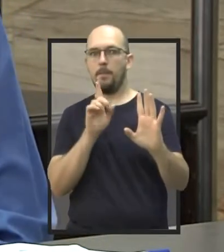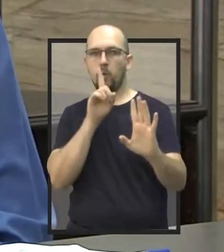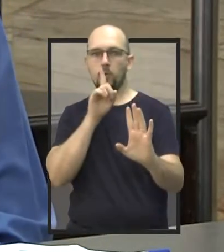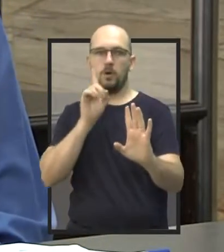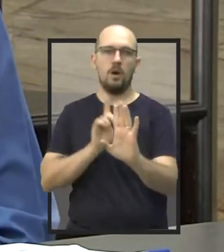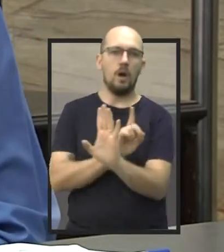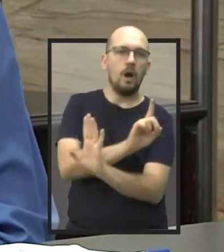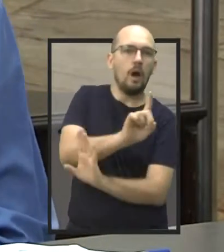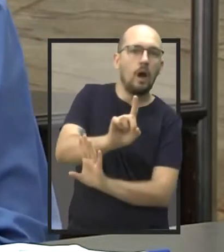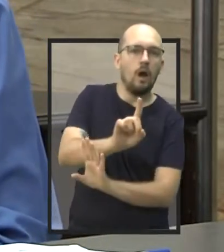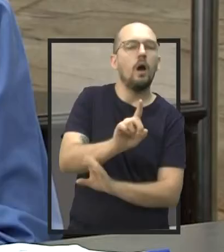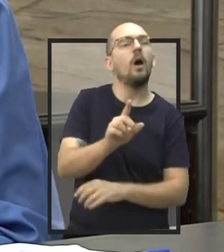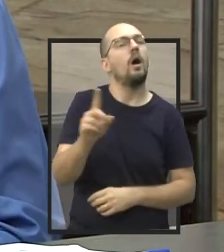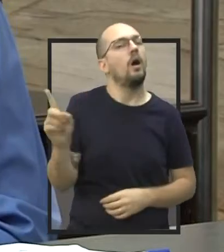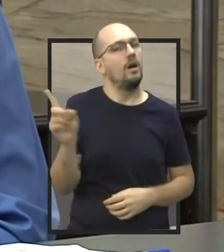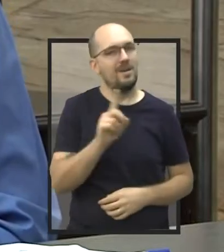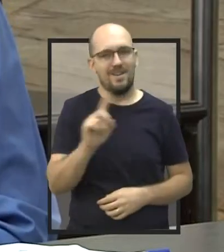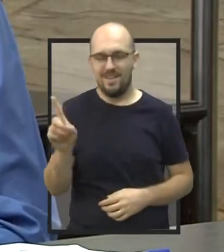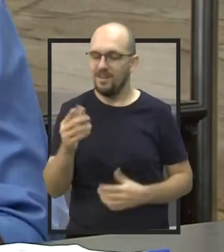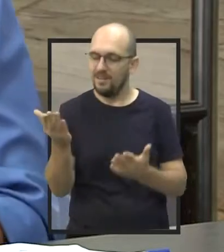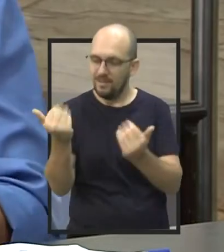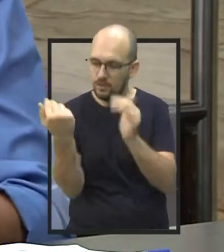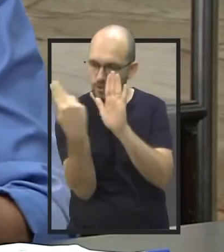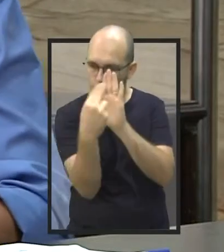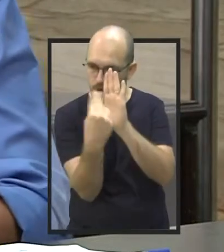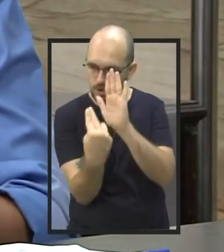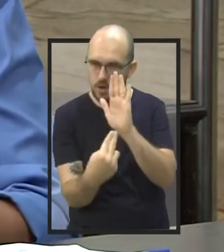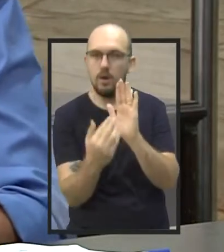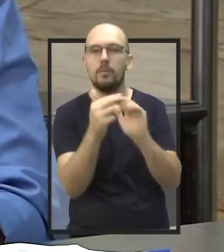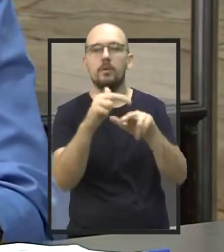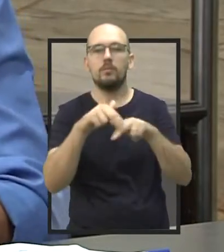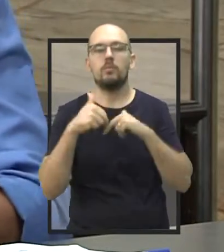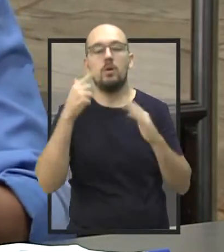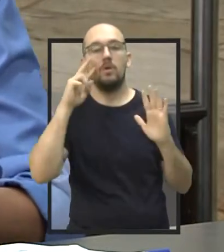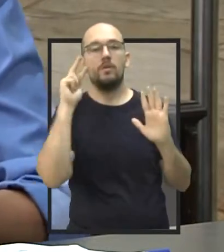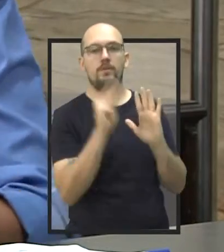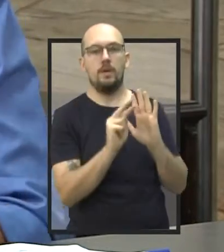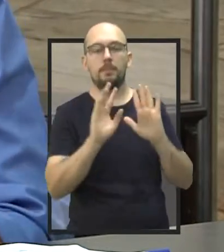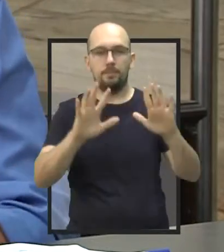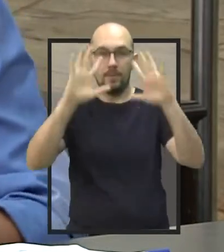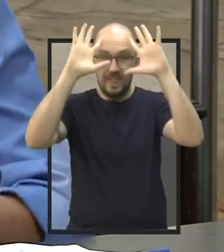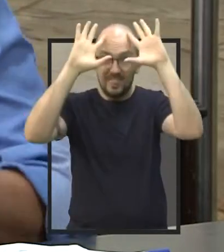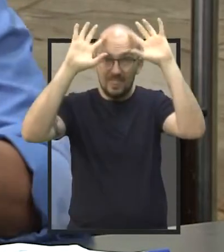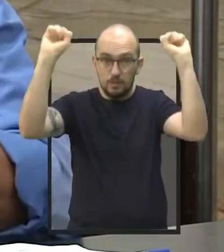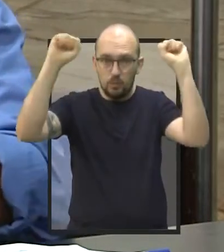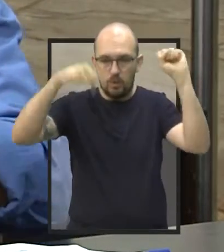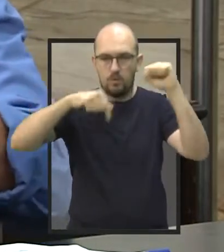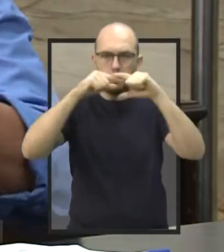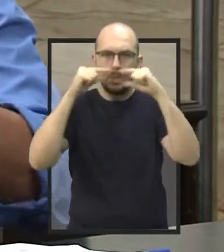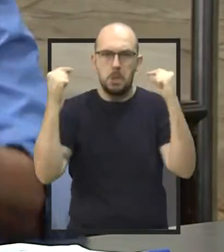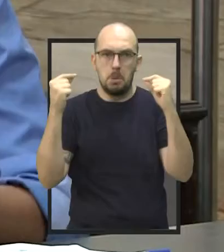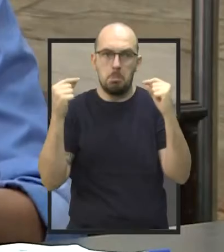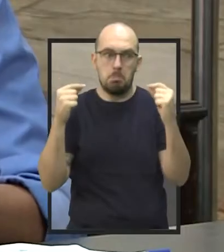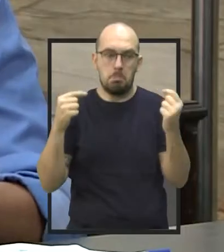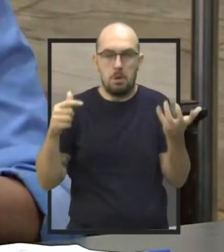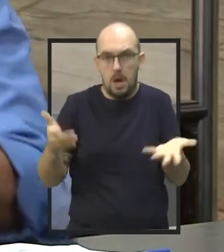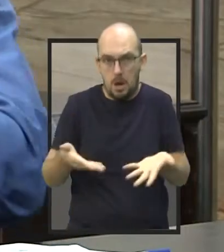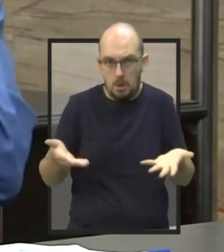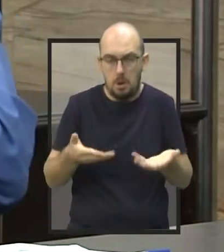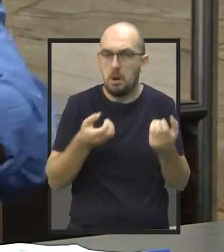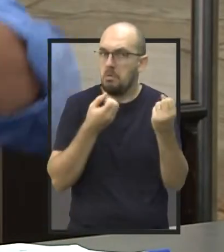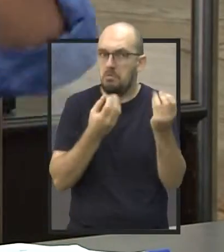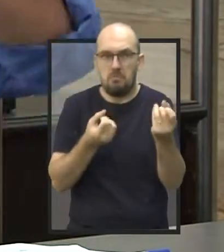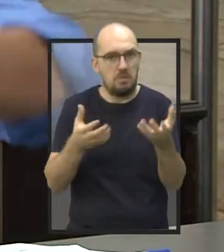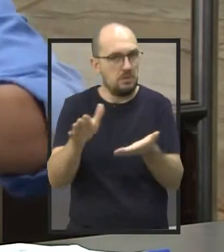uma recomendação e aqui em Jaú, até pelo menos nesse momento que nós estamos fazendo essa gravação, não tem informação nenhuma